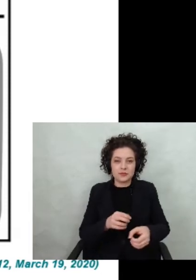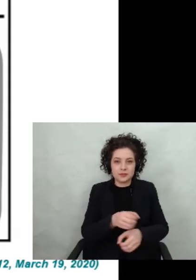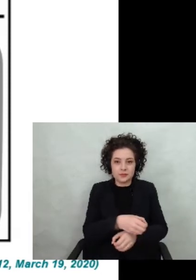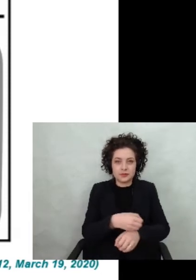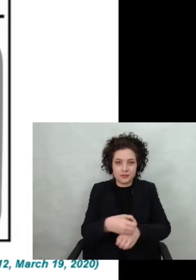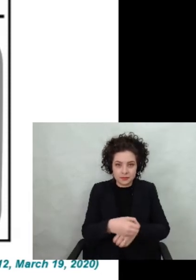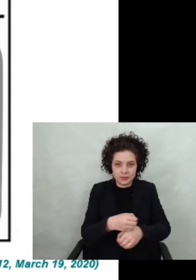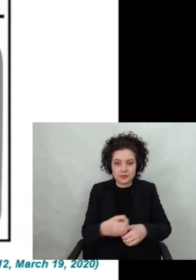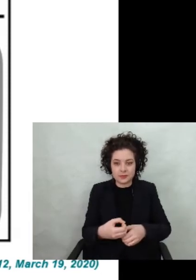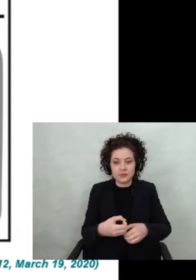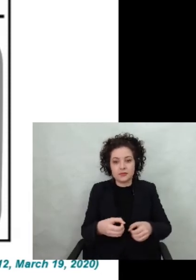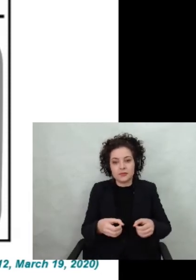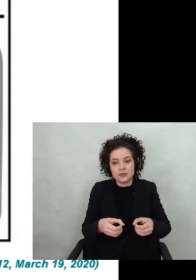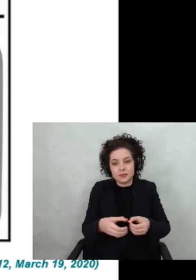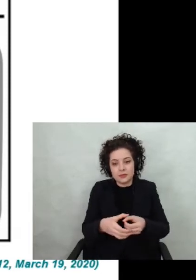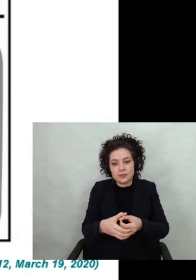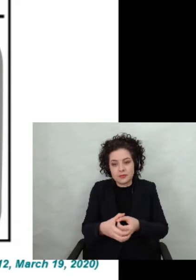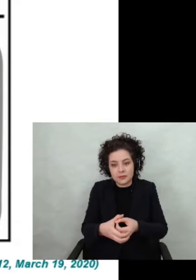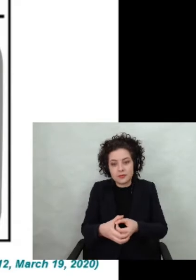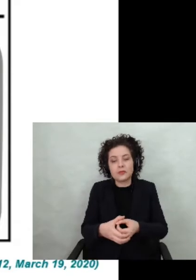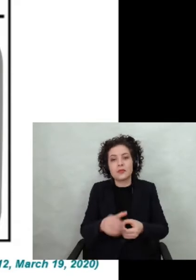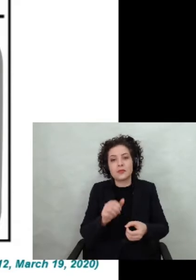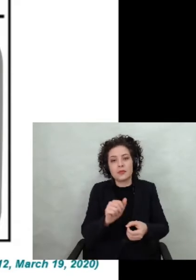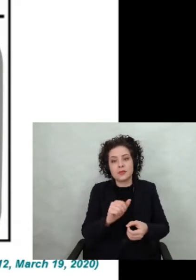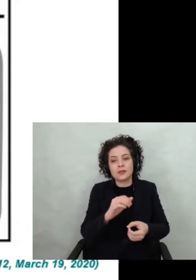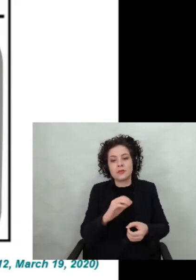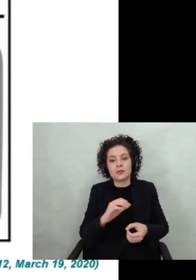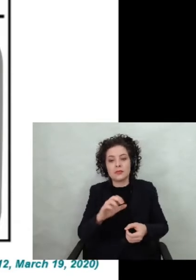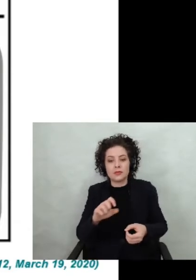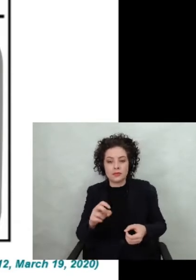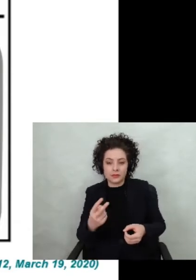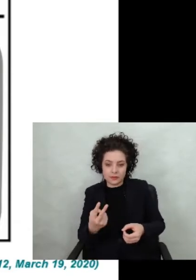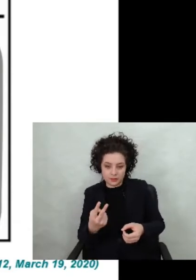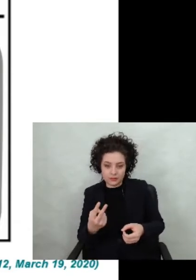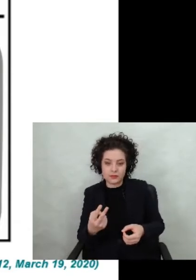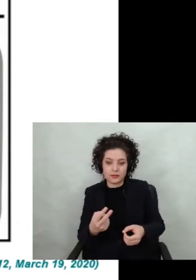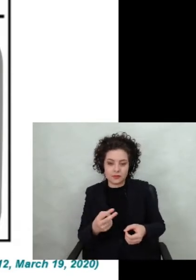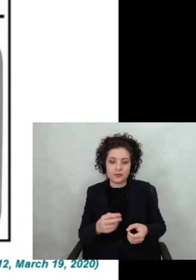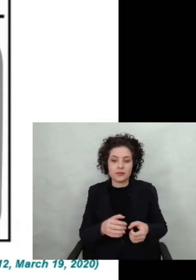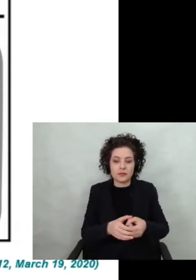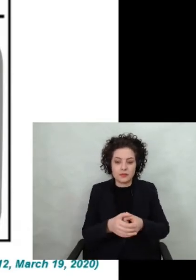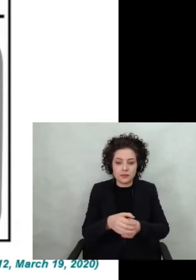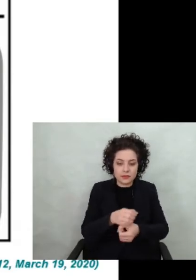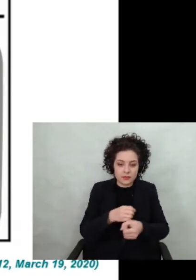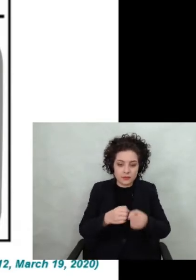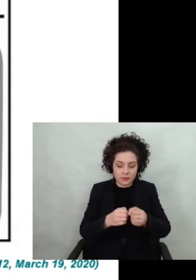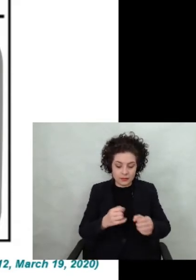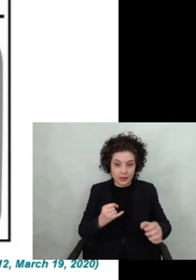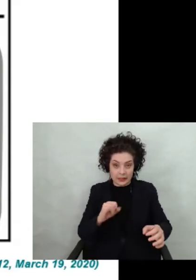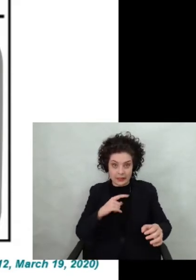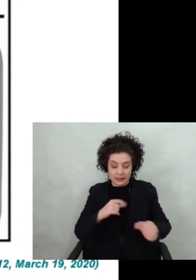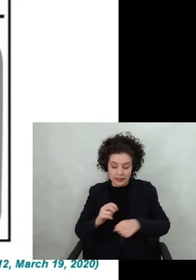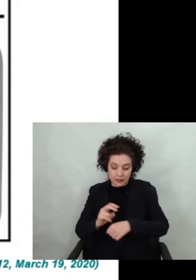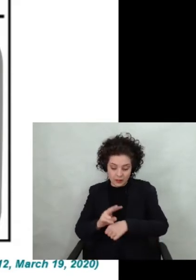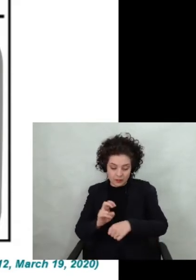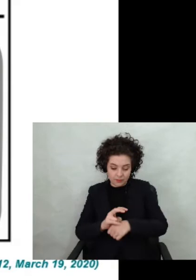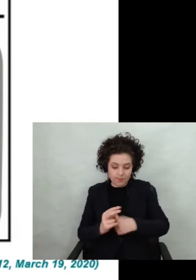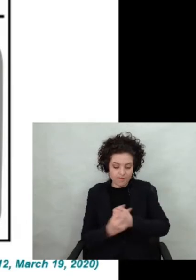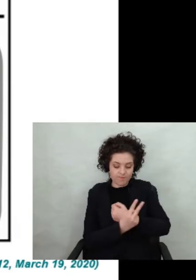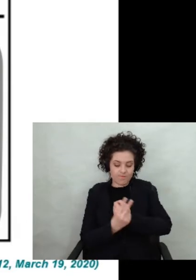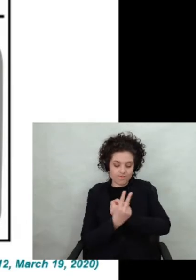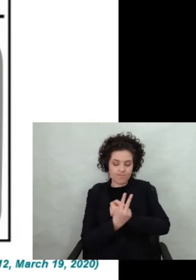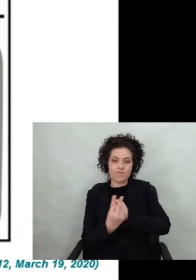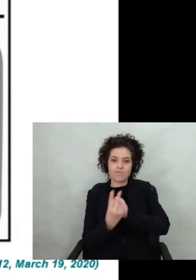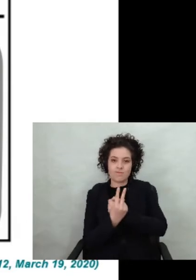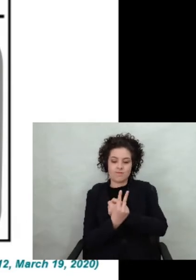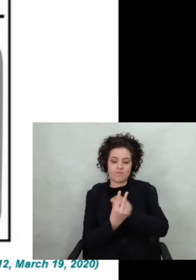através da proteína AC2, e a presença do anticorpo impede, bloqueia a entrada